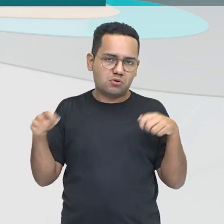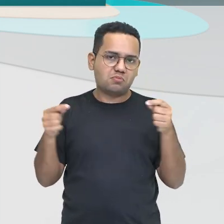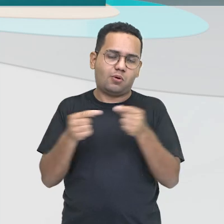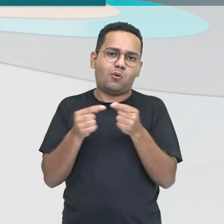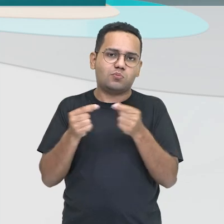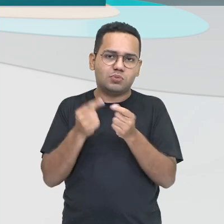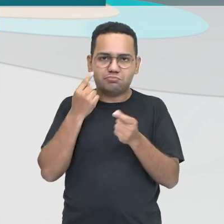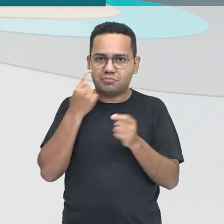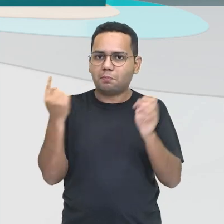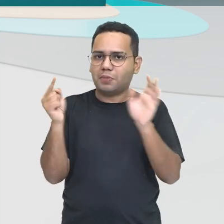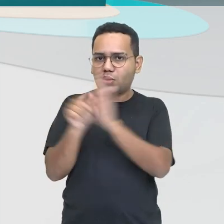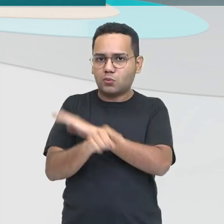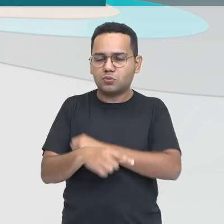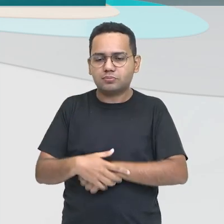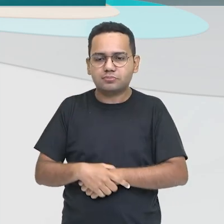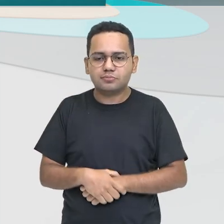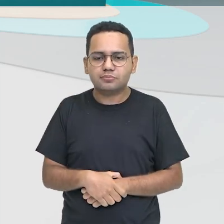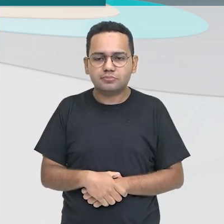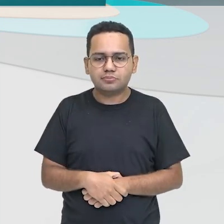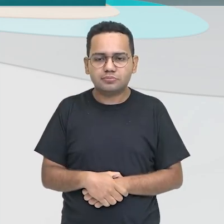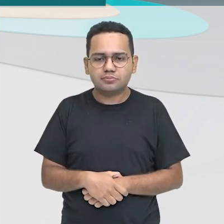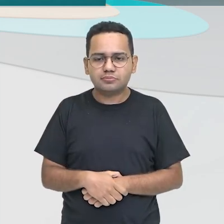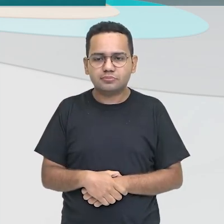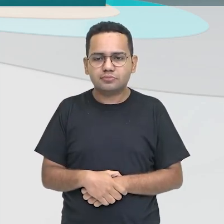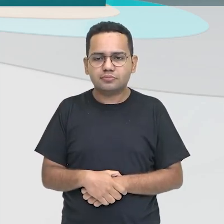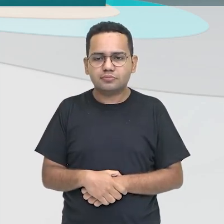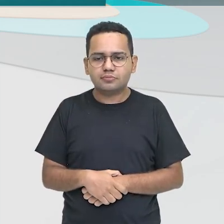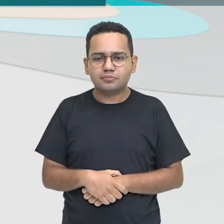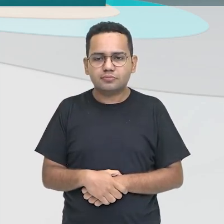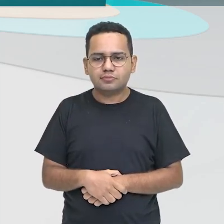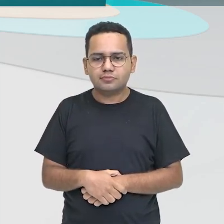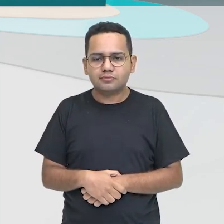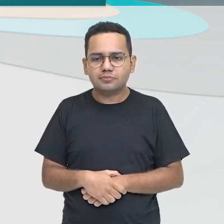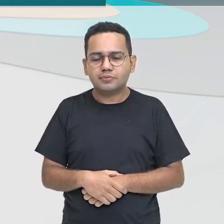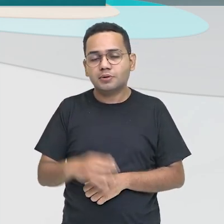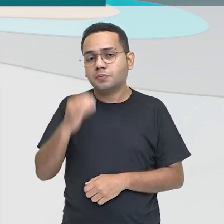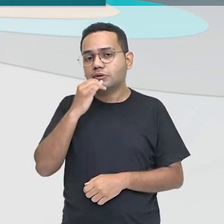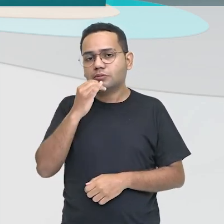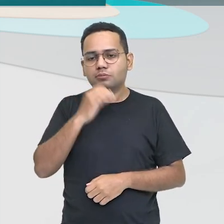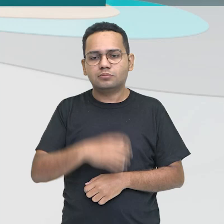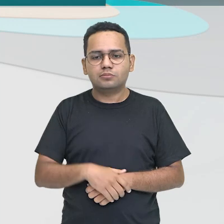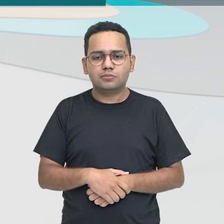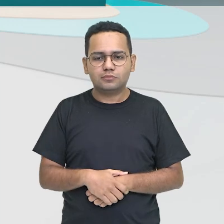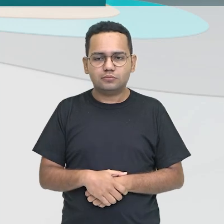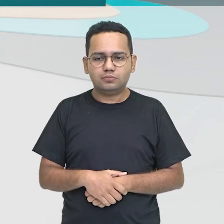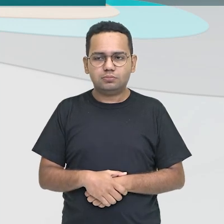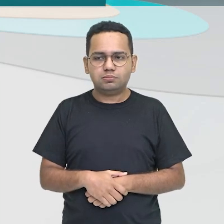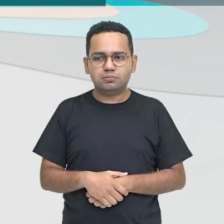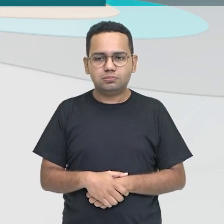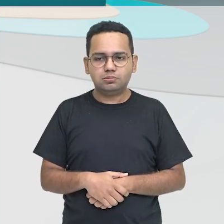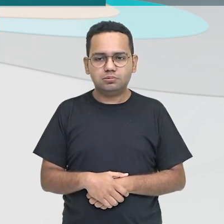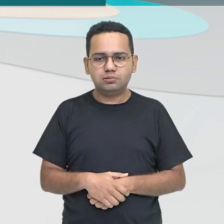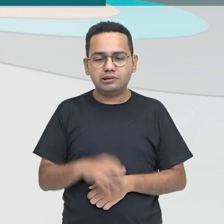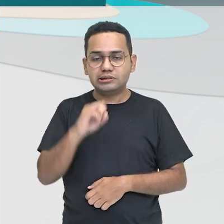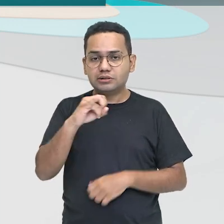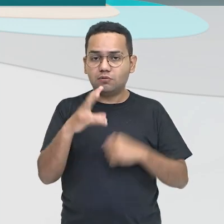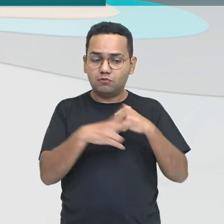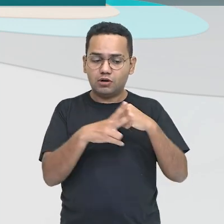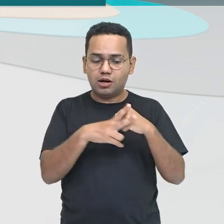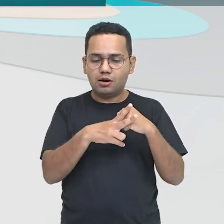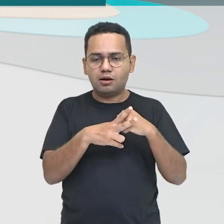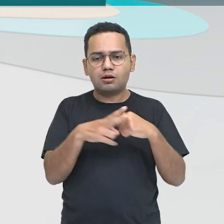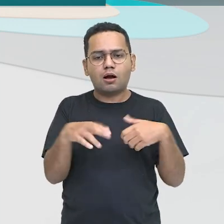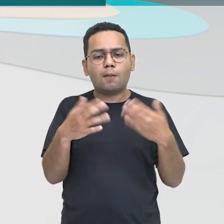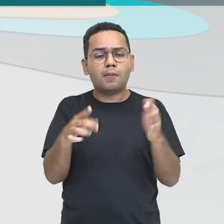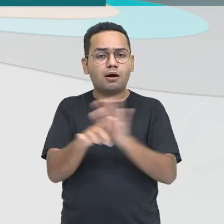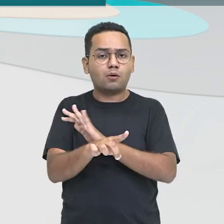aqui. Essas perguntas são feitas à palavra que ele está conectada. Por exemplo, se eu tiver um verbo, eu vou fazer a pergunta quando. Quando,